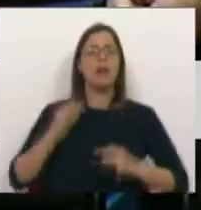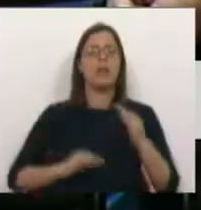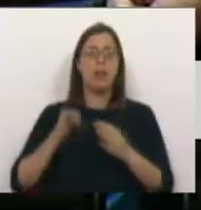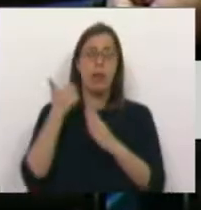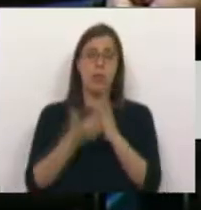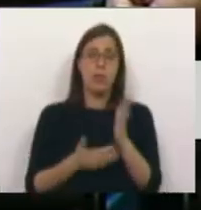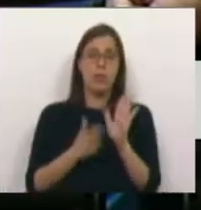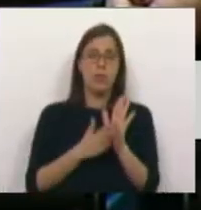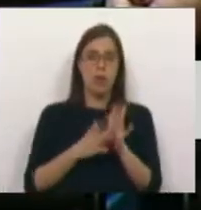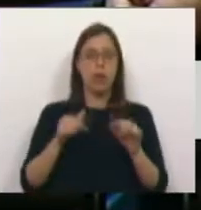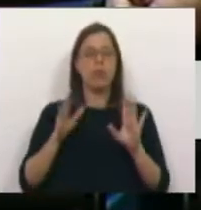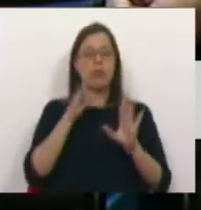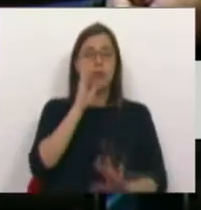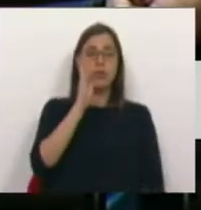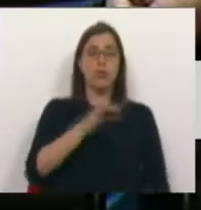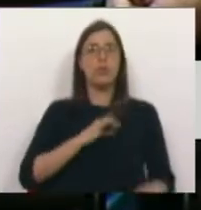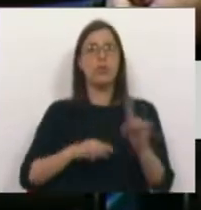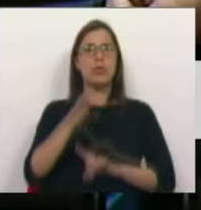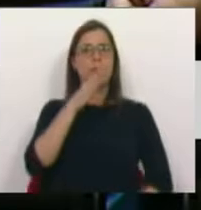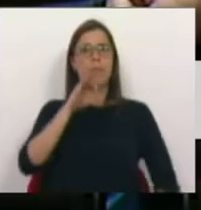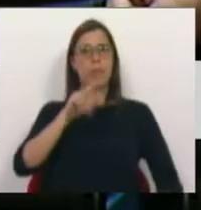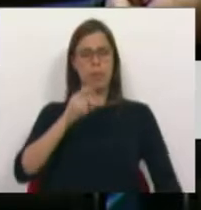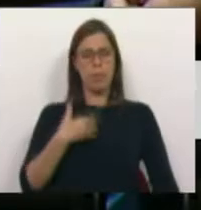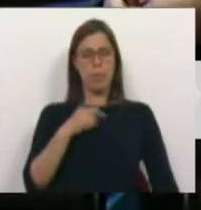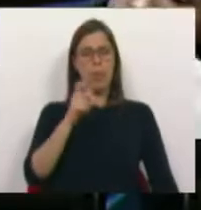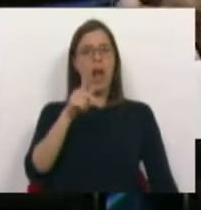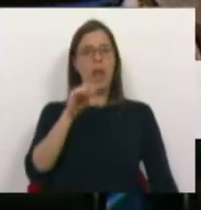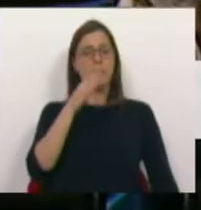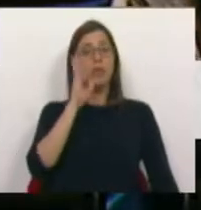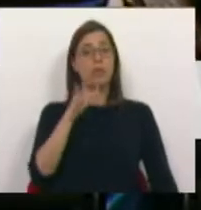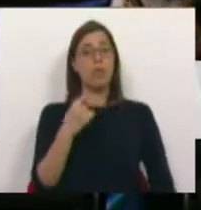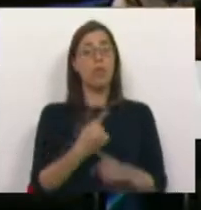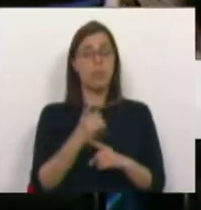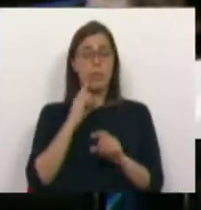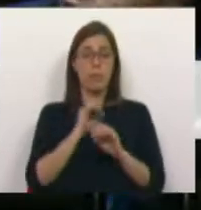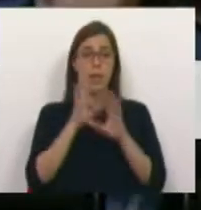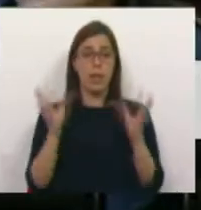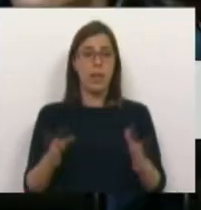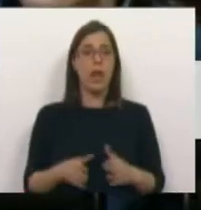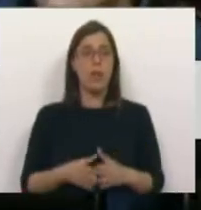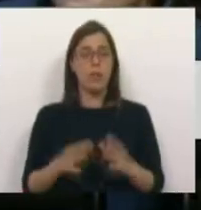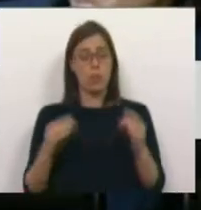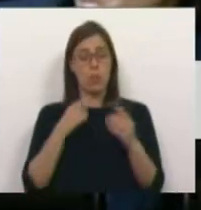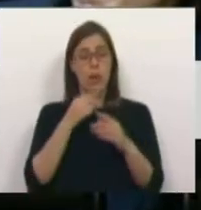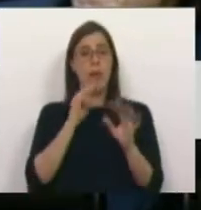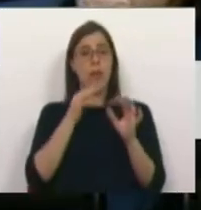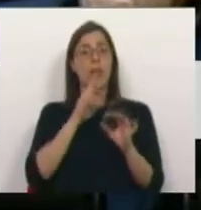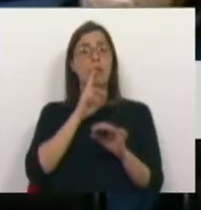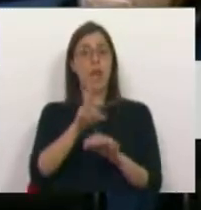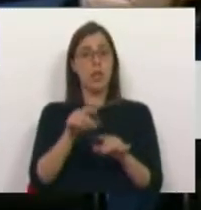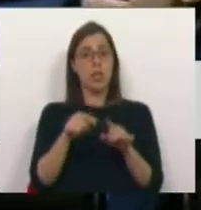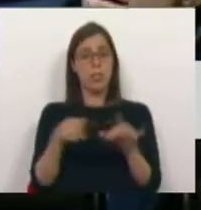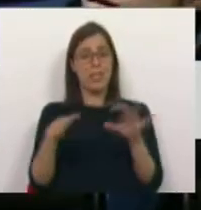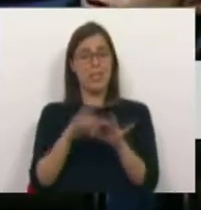Tribunal Constitucional, que já foi aqui citado pelo Sr. Deputado Pedro Delgado Alves, foi também claro no seu acórdão de 2015